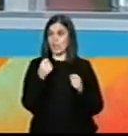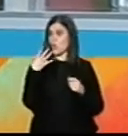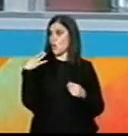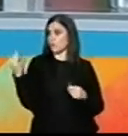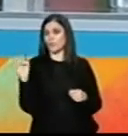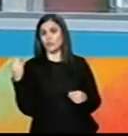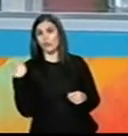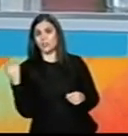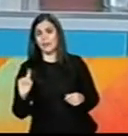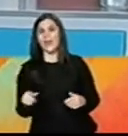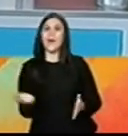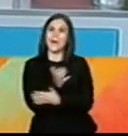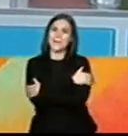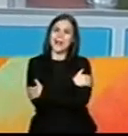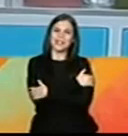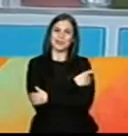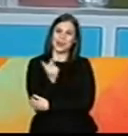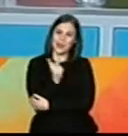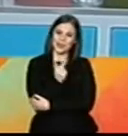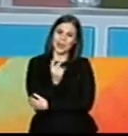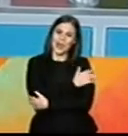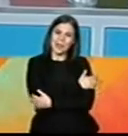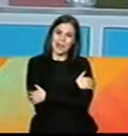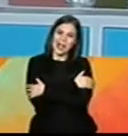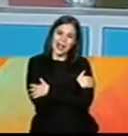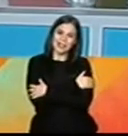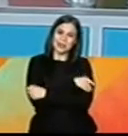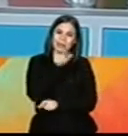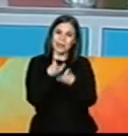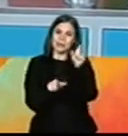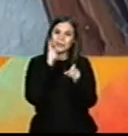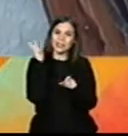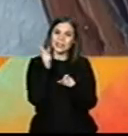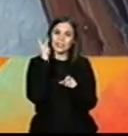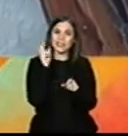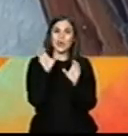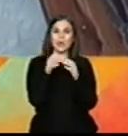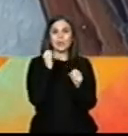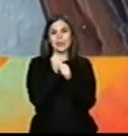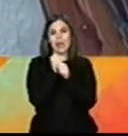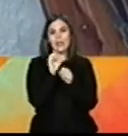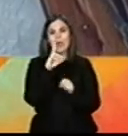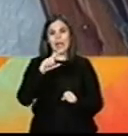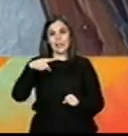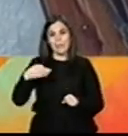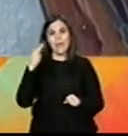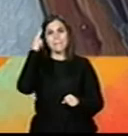Um abraço para ambos e um abraço ainda maior para os nossos companheiros de trabalho da RTP Madeira.